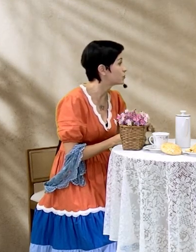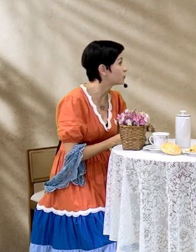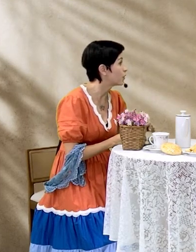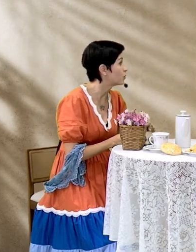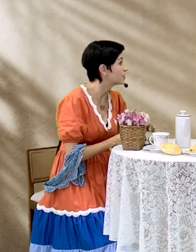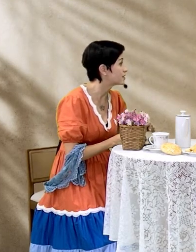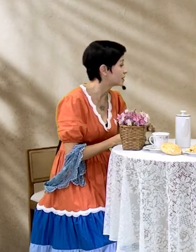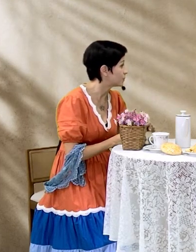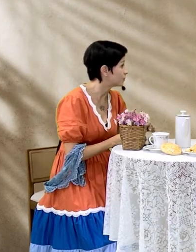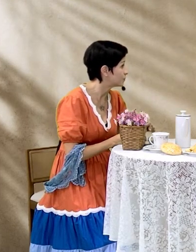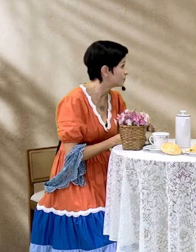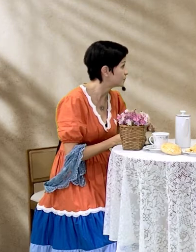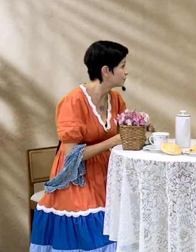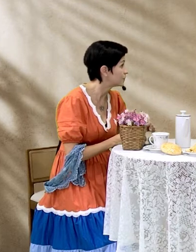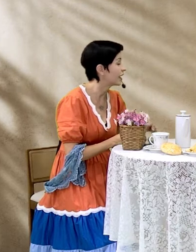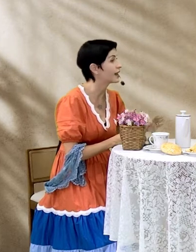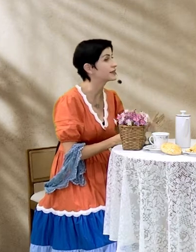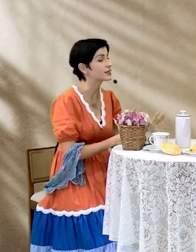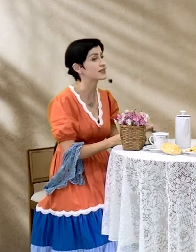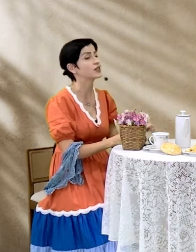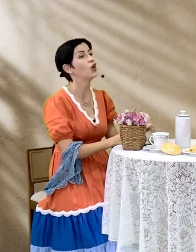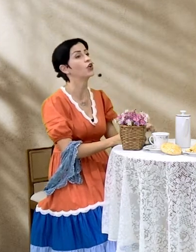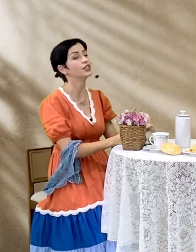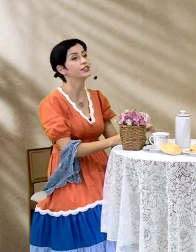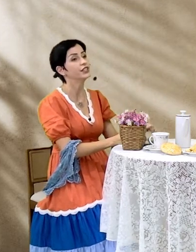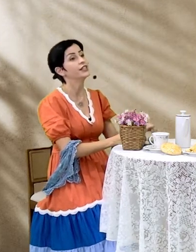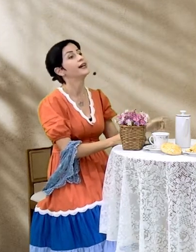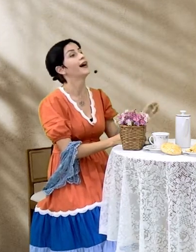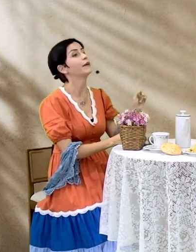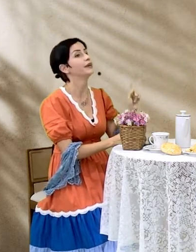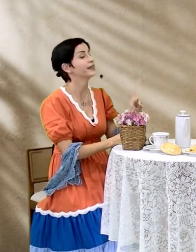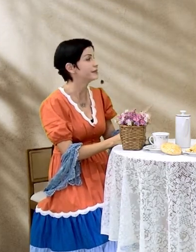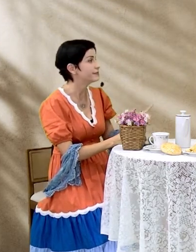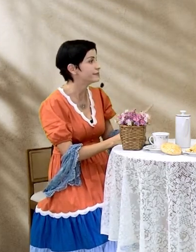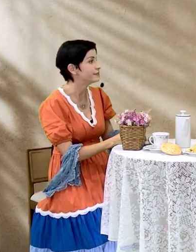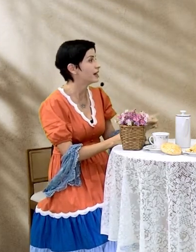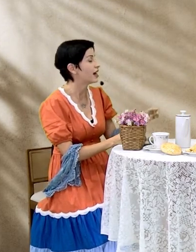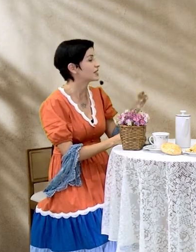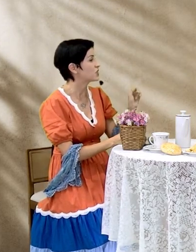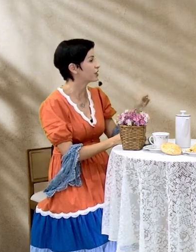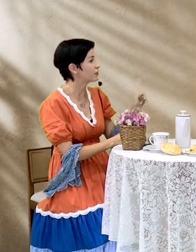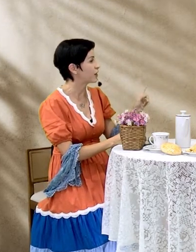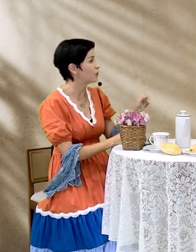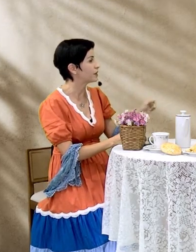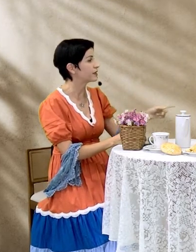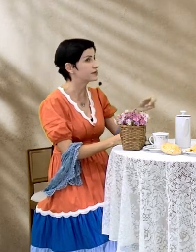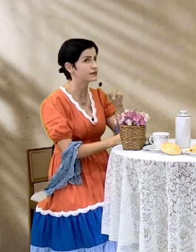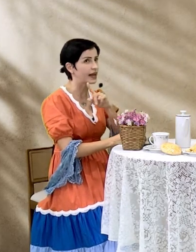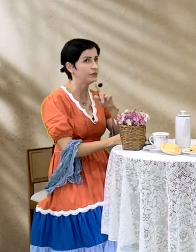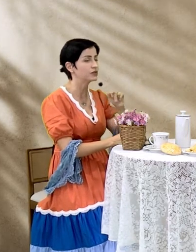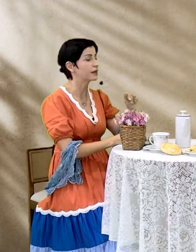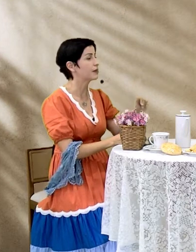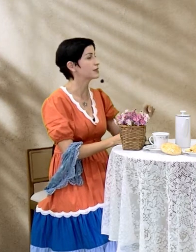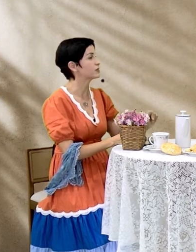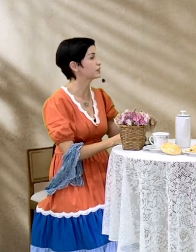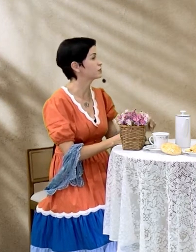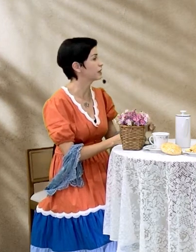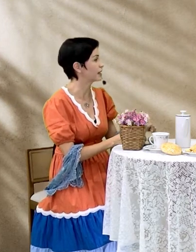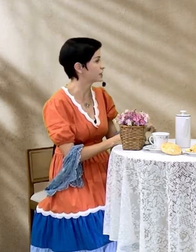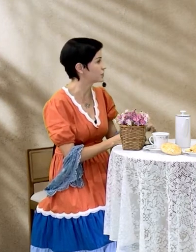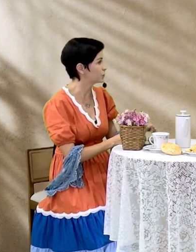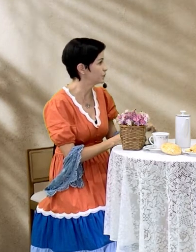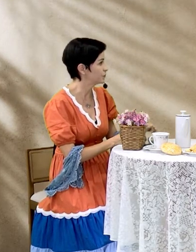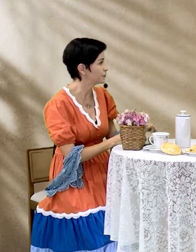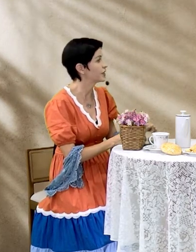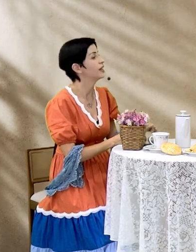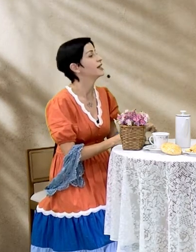perdoou e botou uma condição. Ah. Ela disse assim, olhe, amanhã a senhora vai comigo até a montanha mais alta aqui do